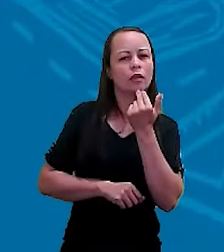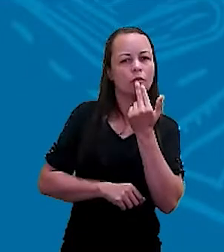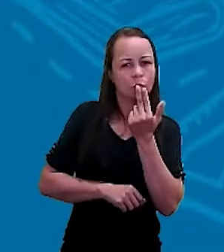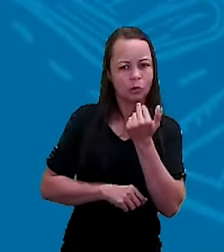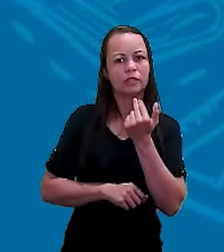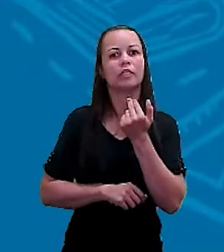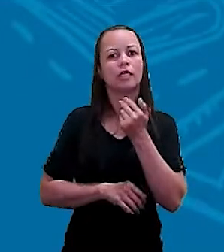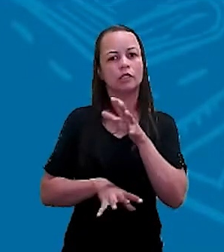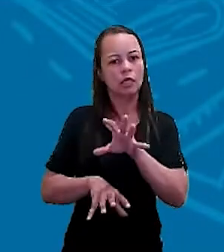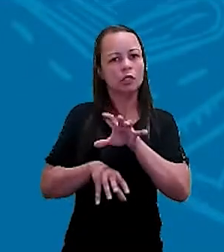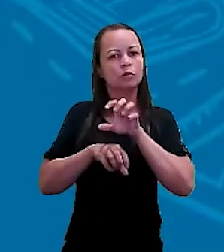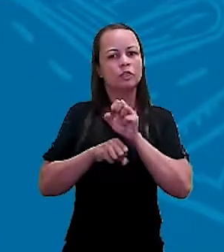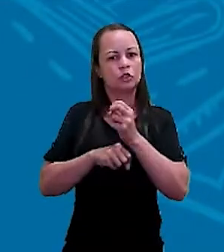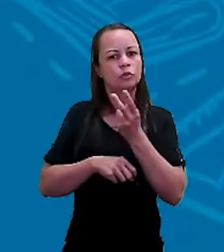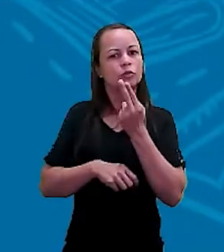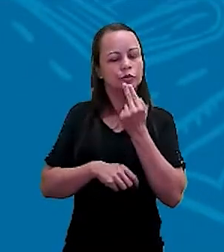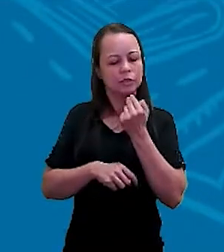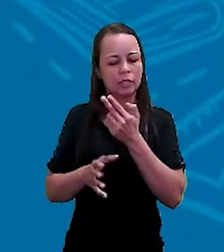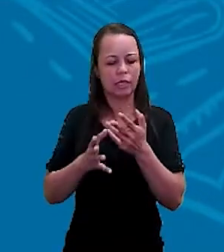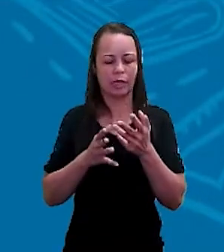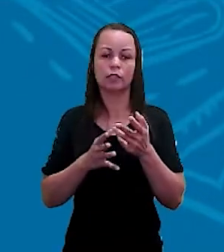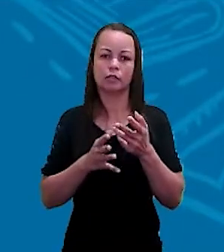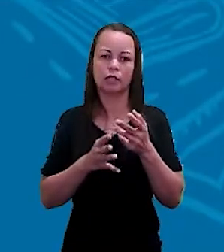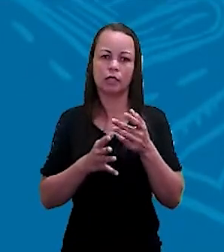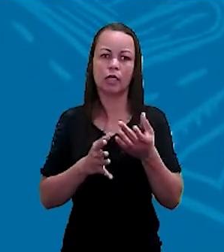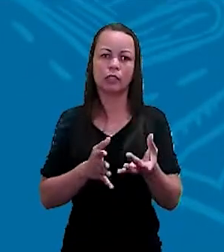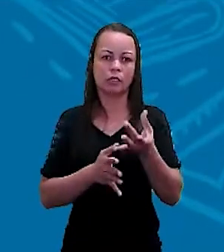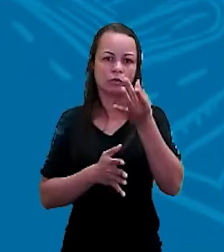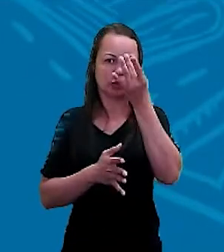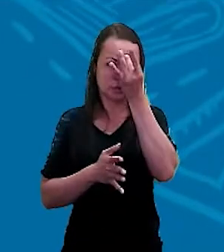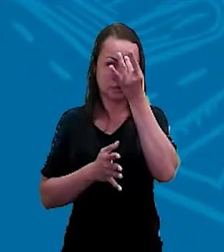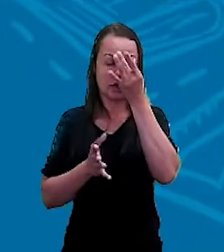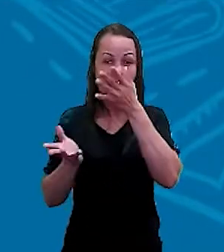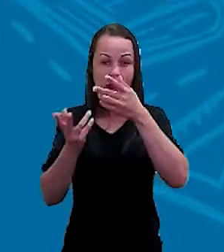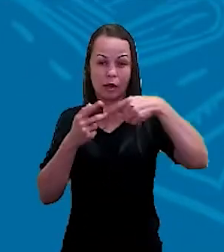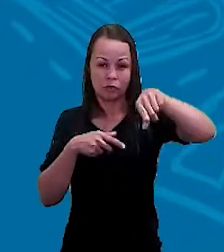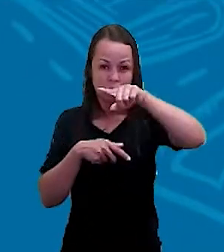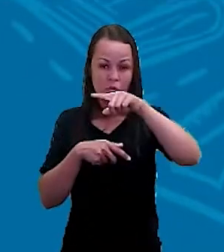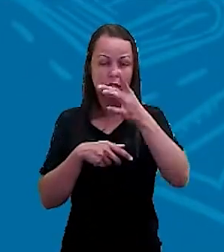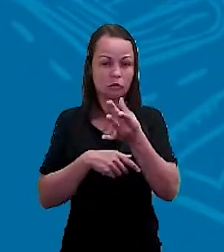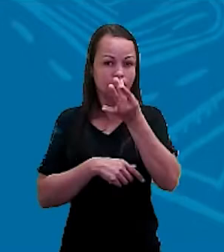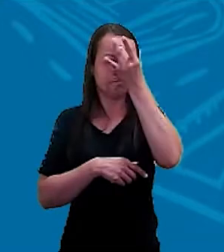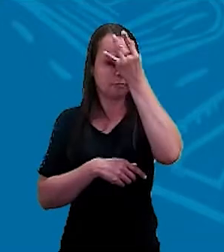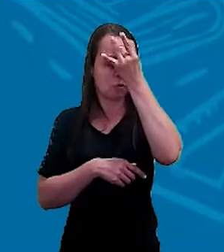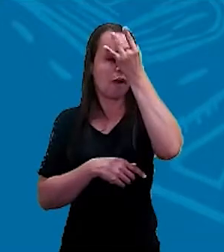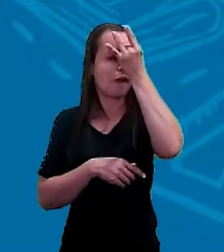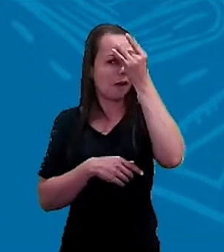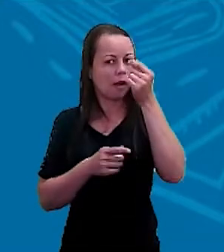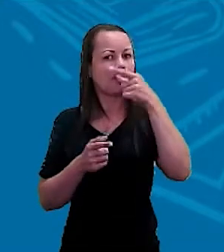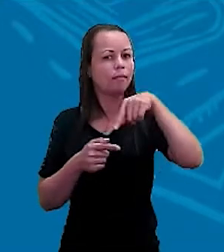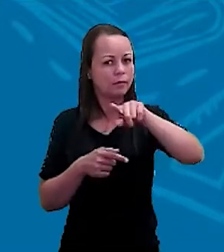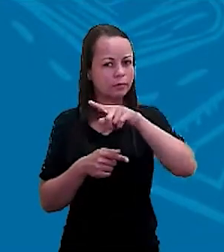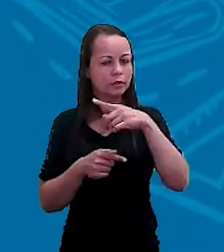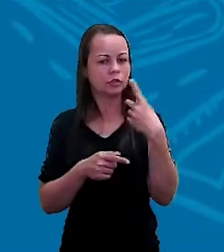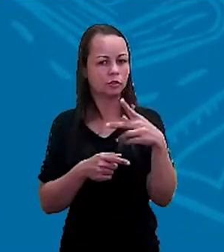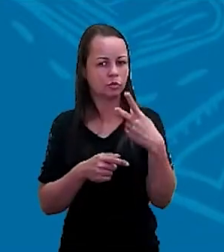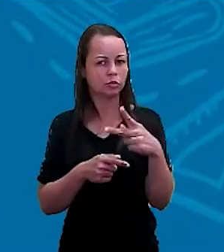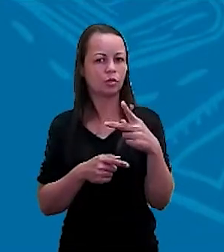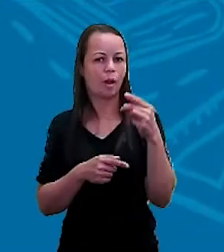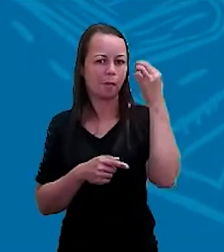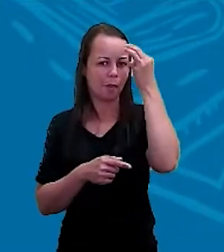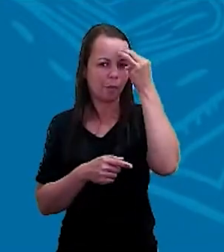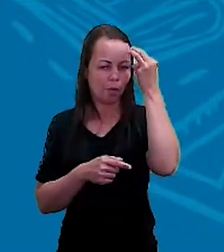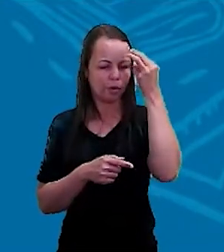aí. Faz uma dermopigmentação, ou seja, uma tatuagem na tua memória aí, no teu hipocampo. Guarda isso